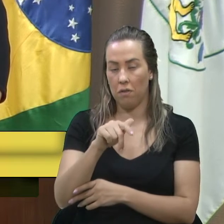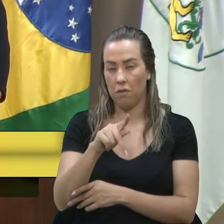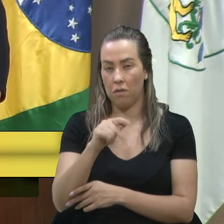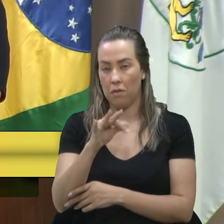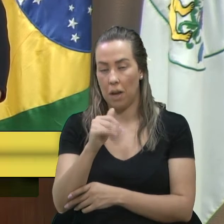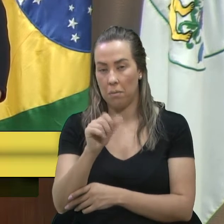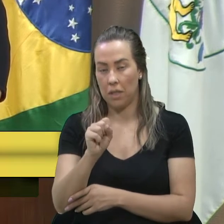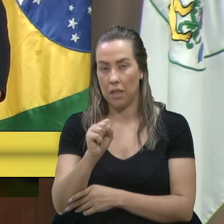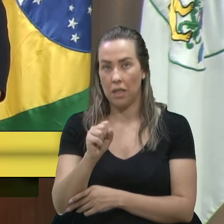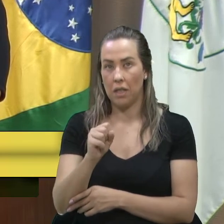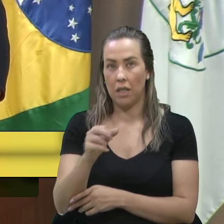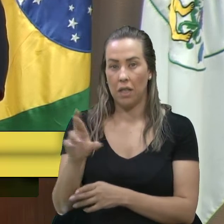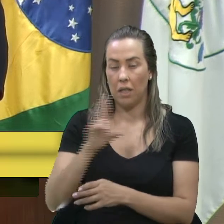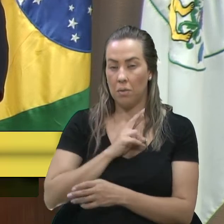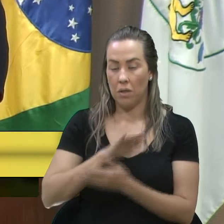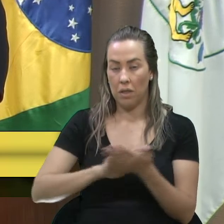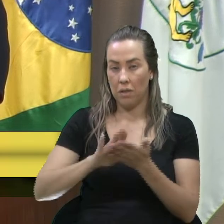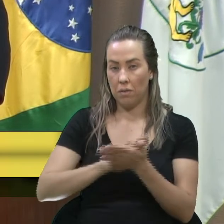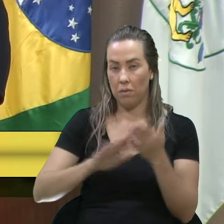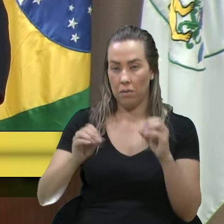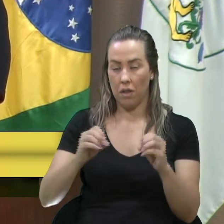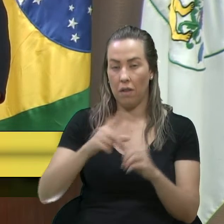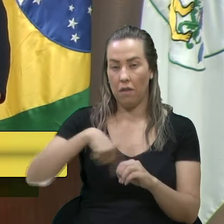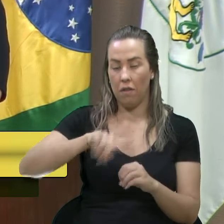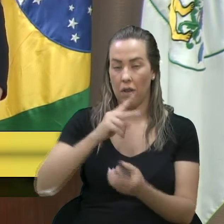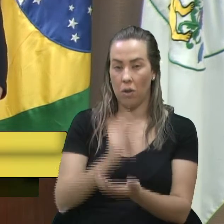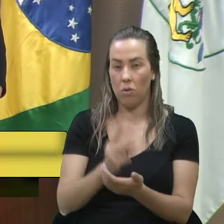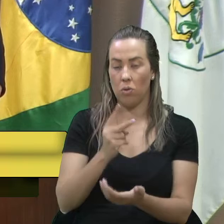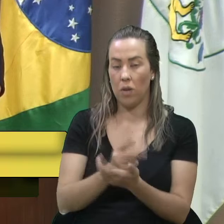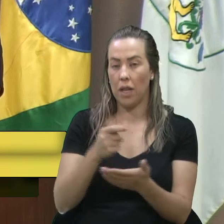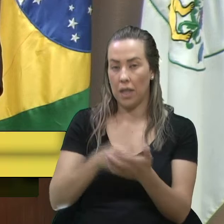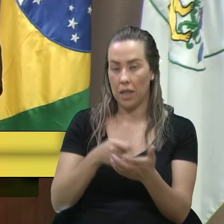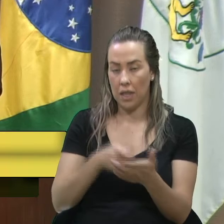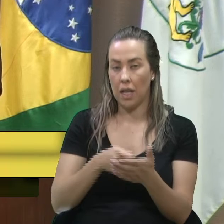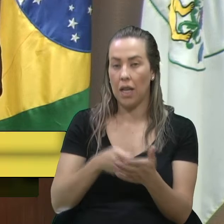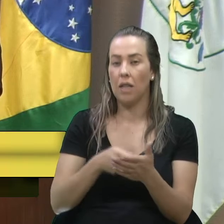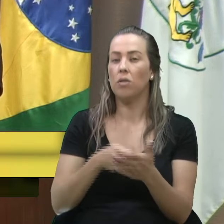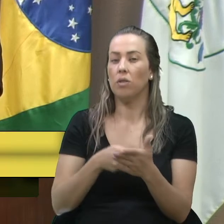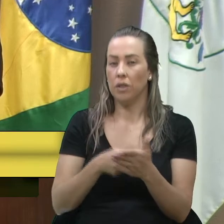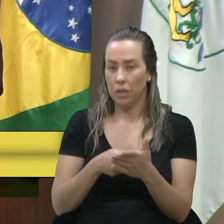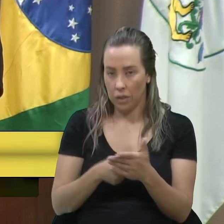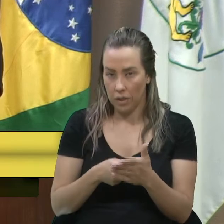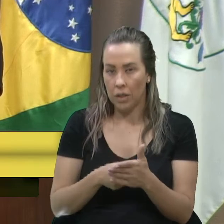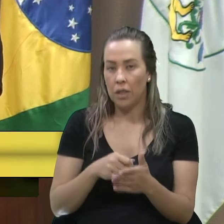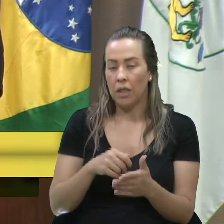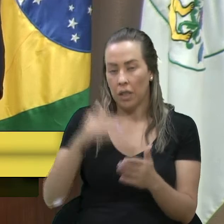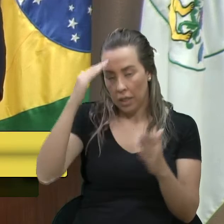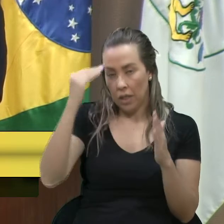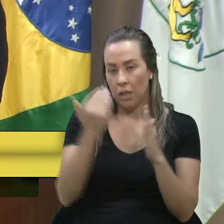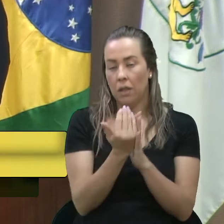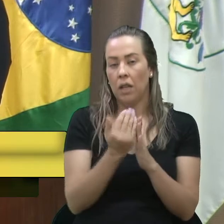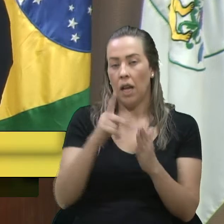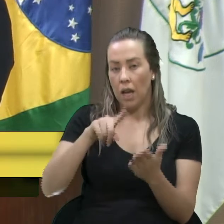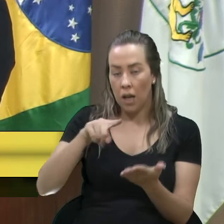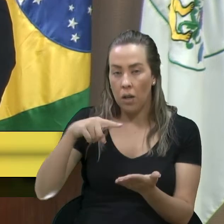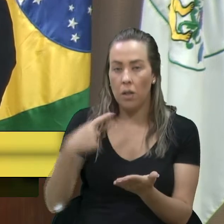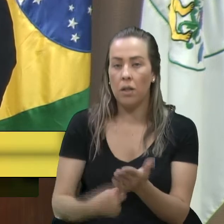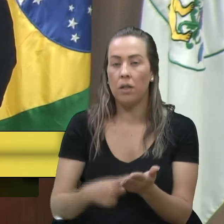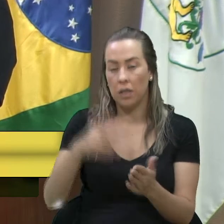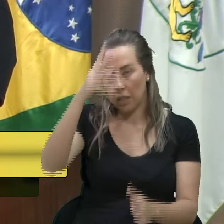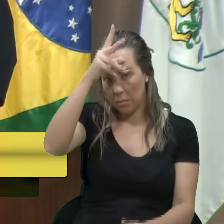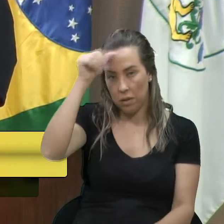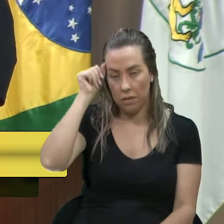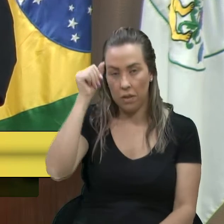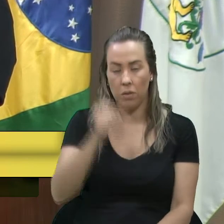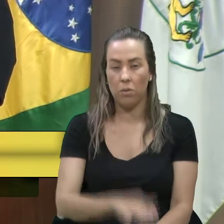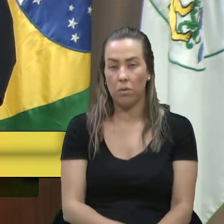informado. Nós vamos continuar tendo que honrar esse passivo. É compromisso da